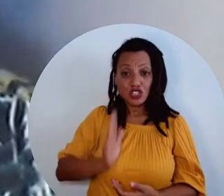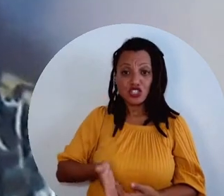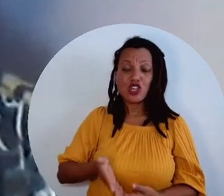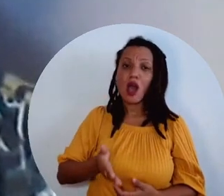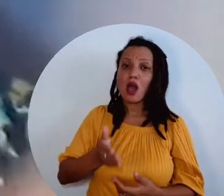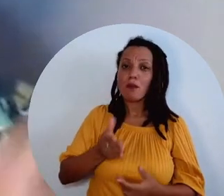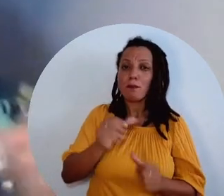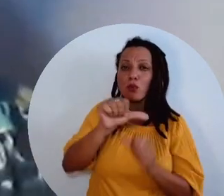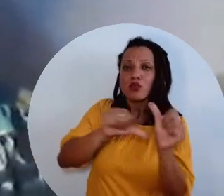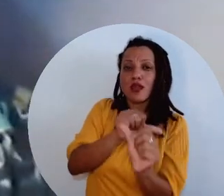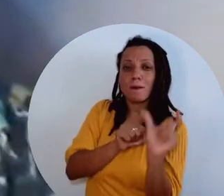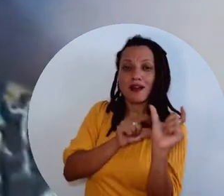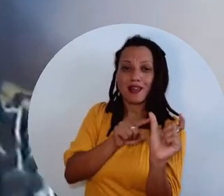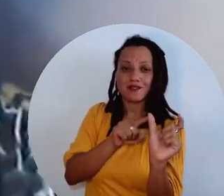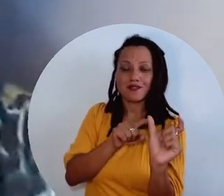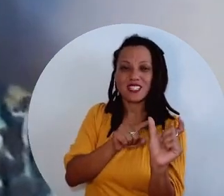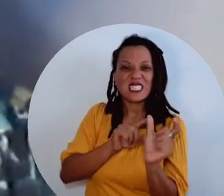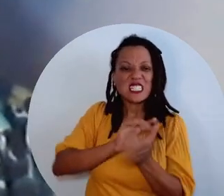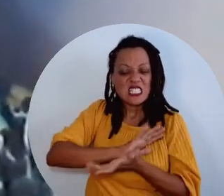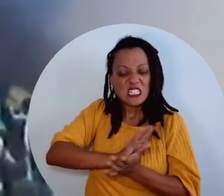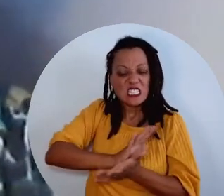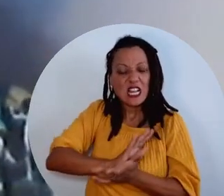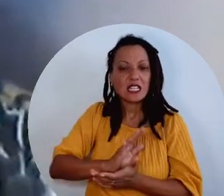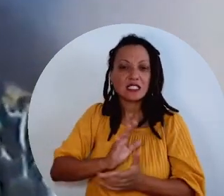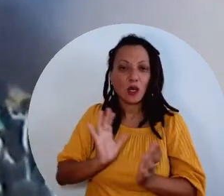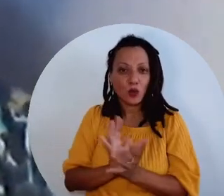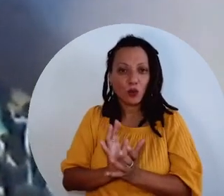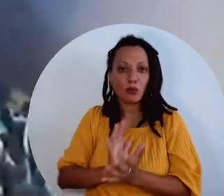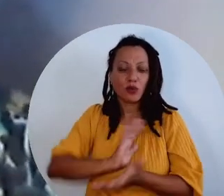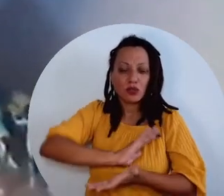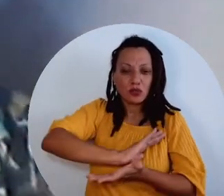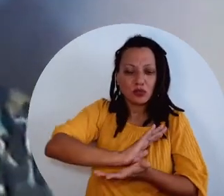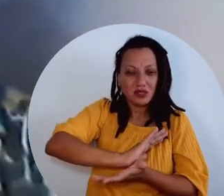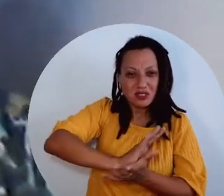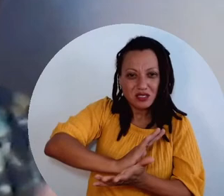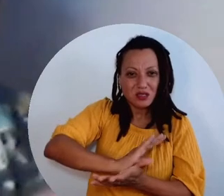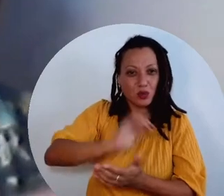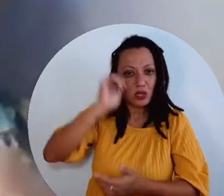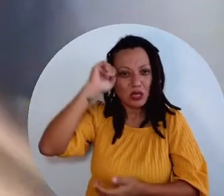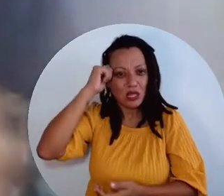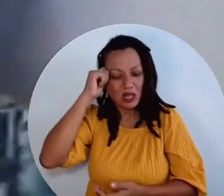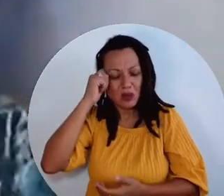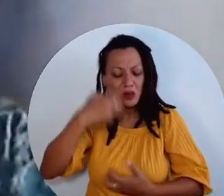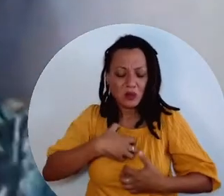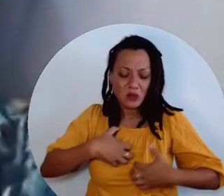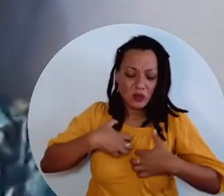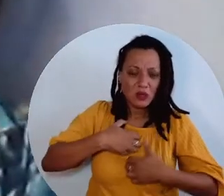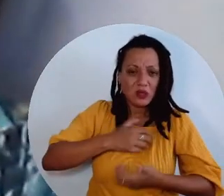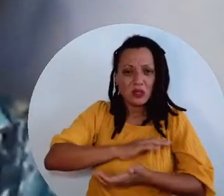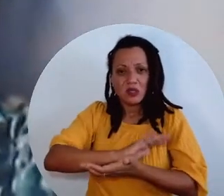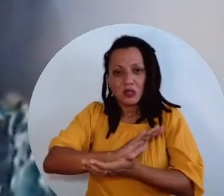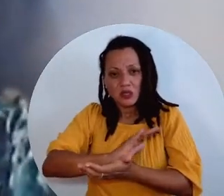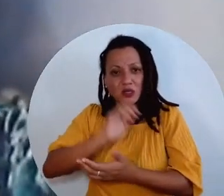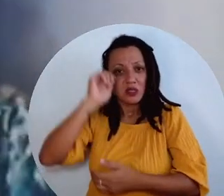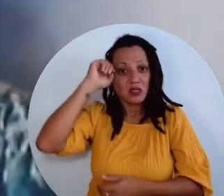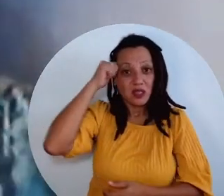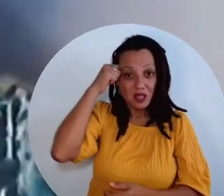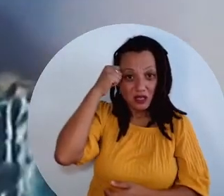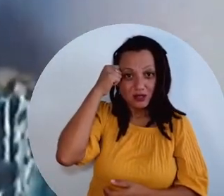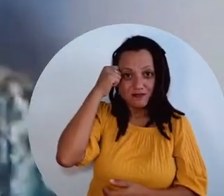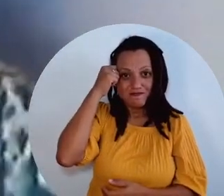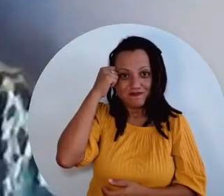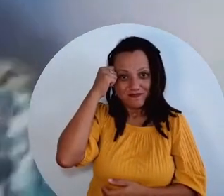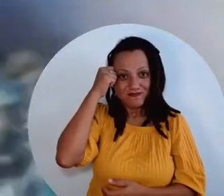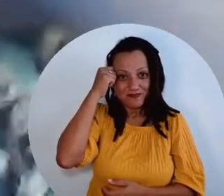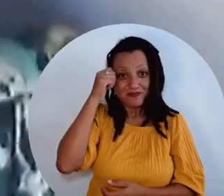traduzir por ou desgraça coletiva, desgraça negra, infortúnio negro, para poder separar um pouco desse imaginário